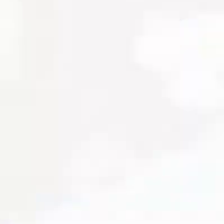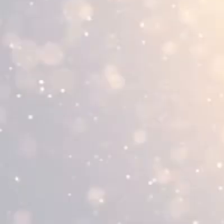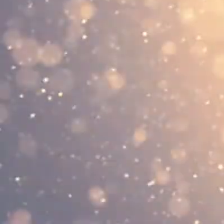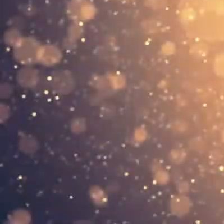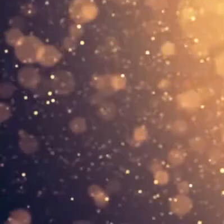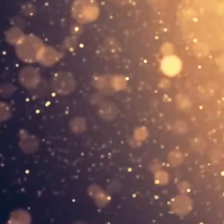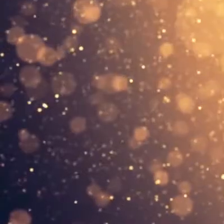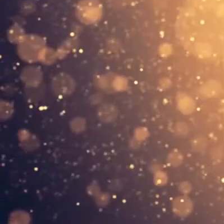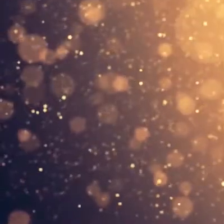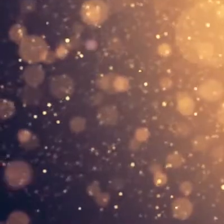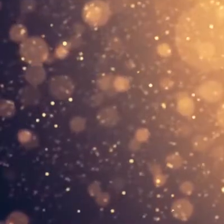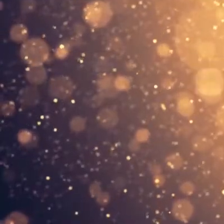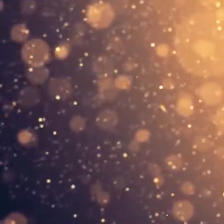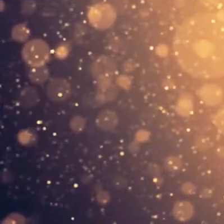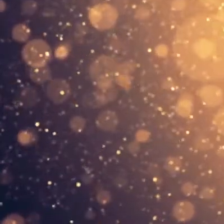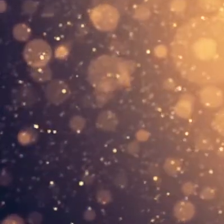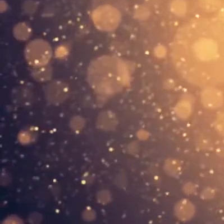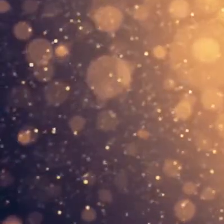visto.